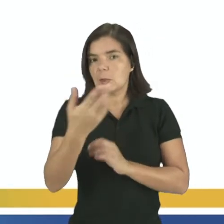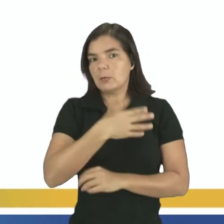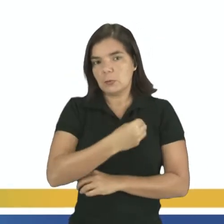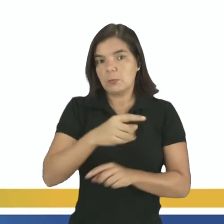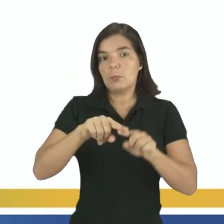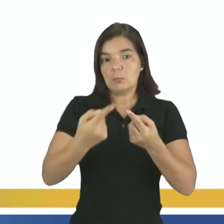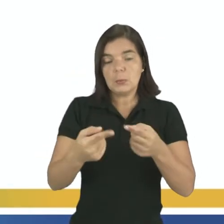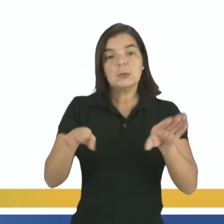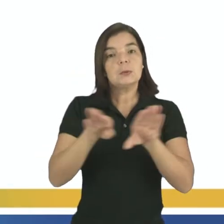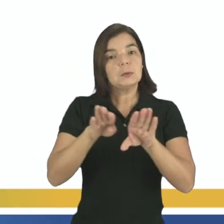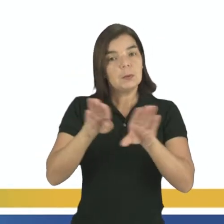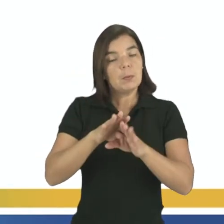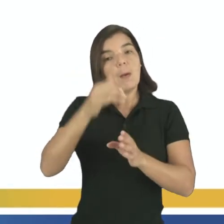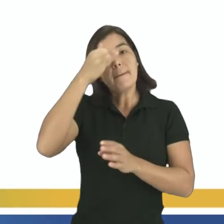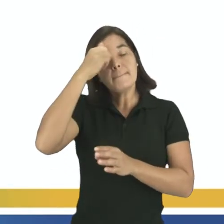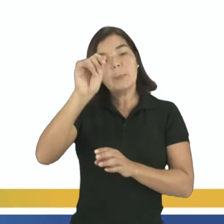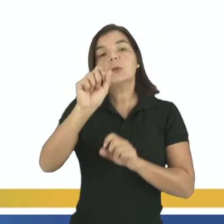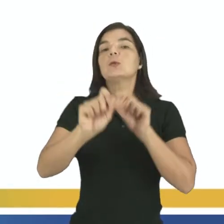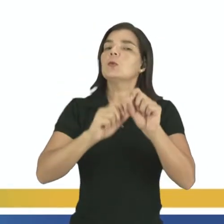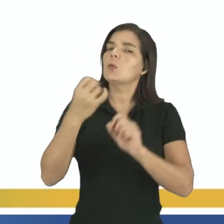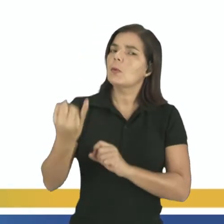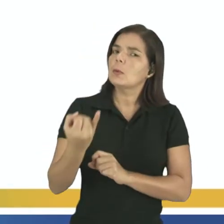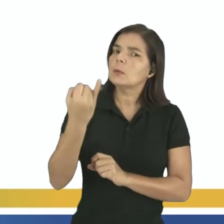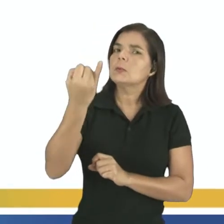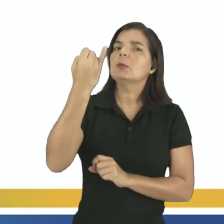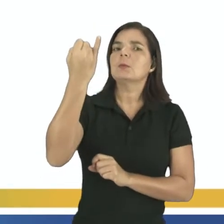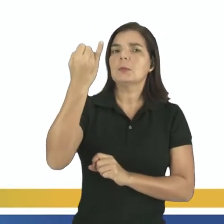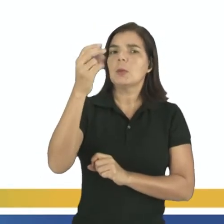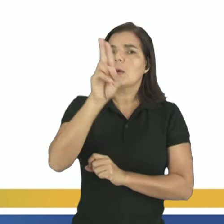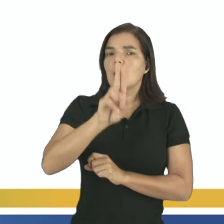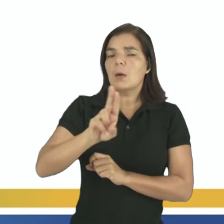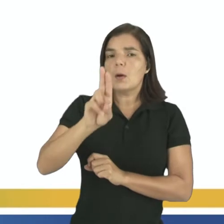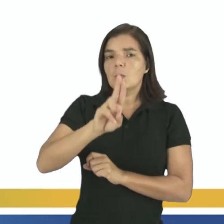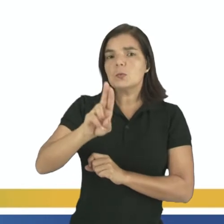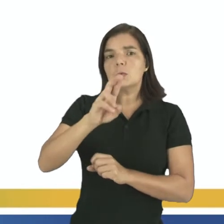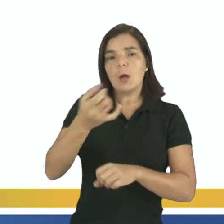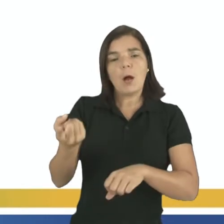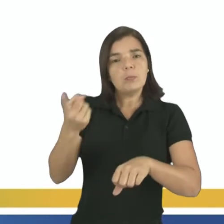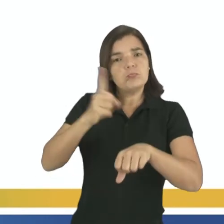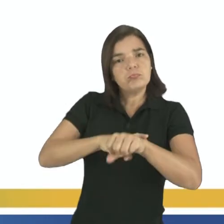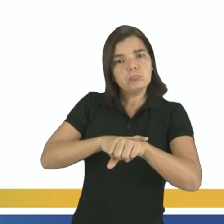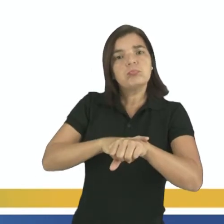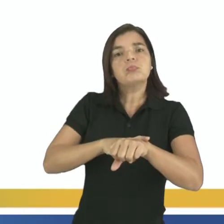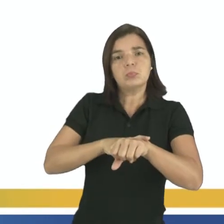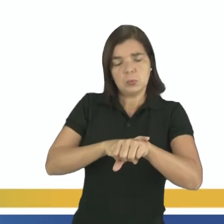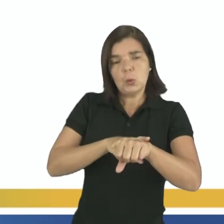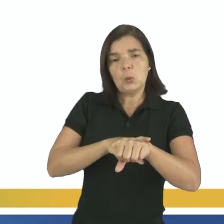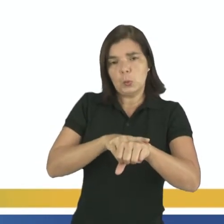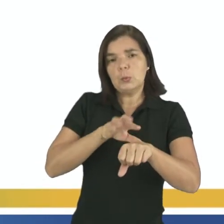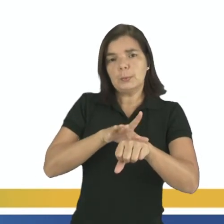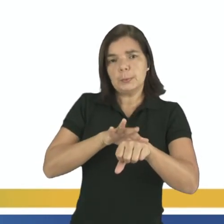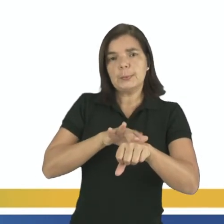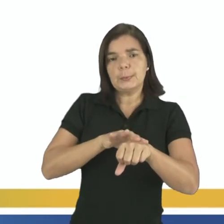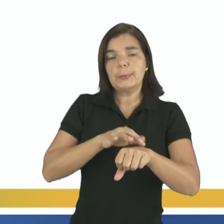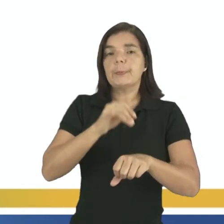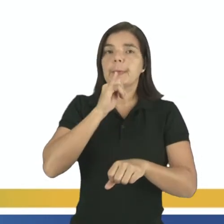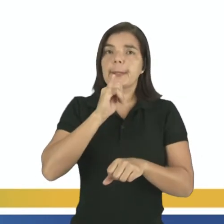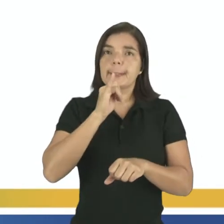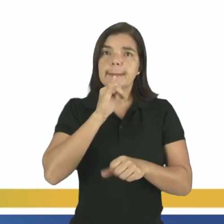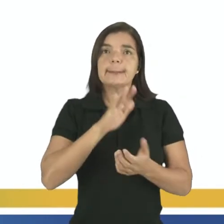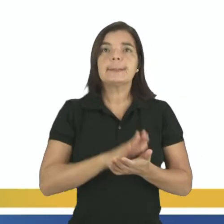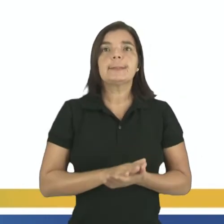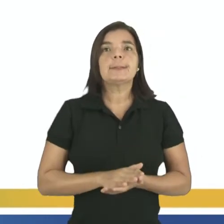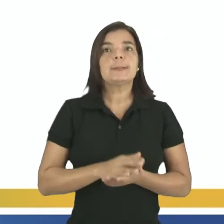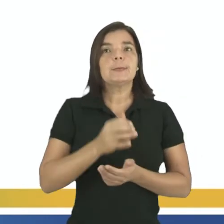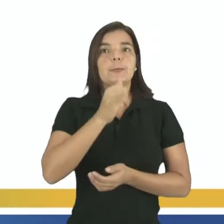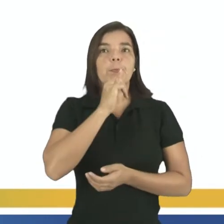Os métodos contraceptivos também são importantíssimos para evitar infecções sexualmente transmissíveis, como nós temos, né,